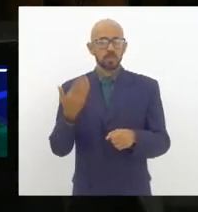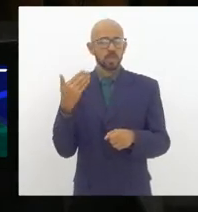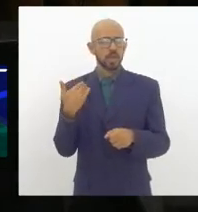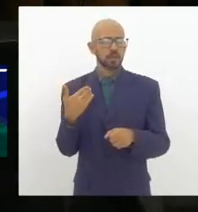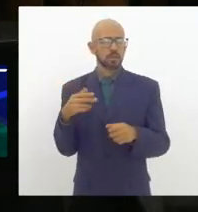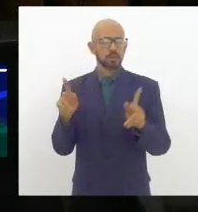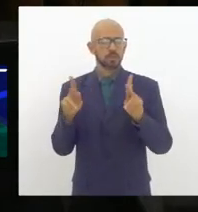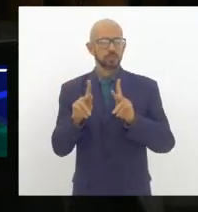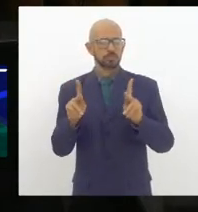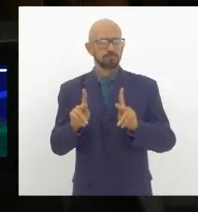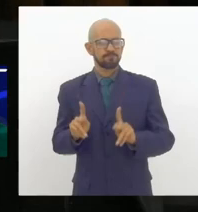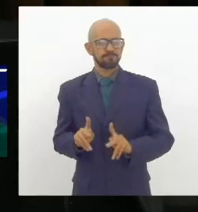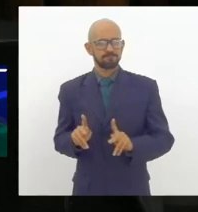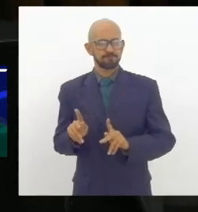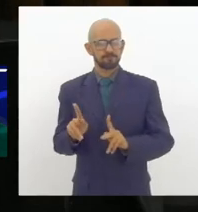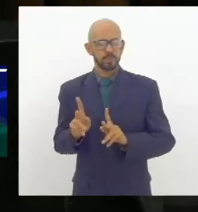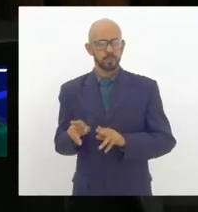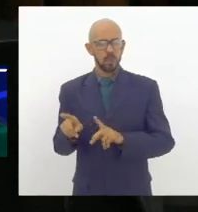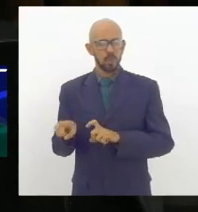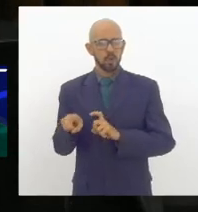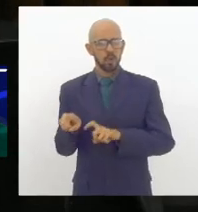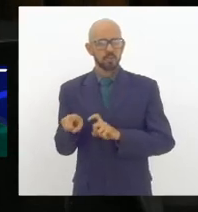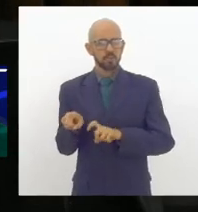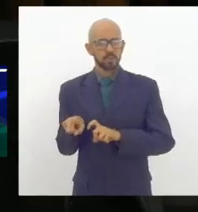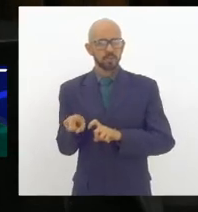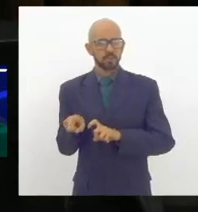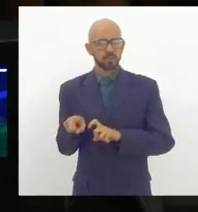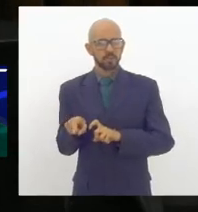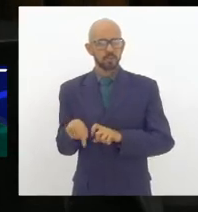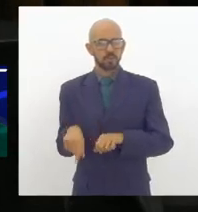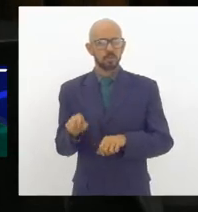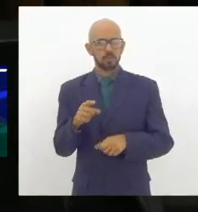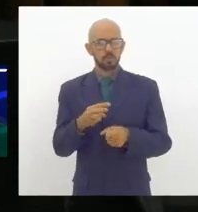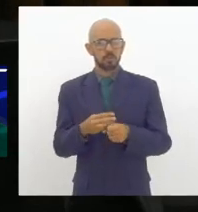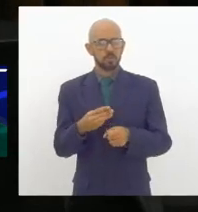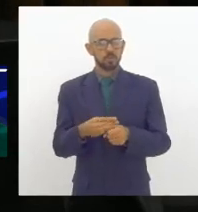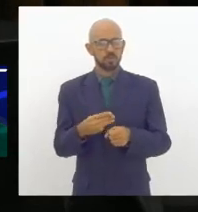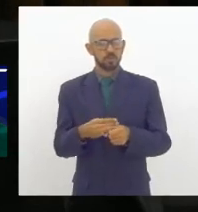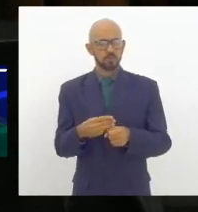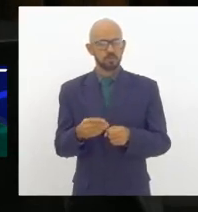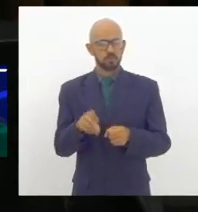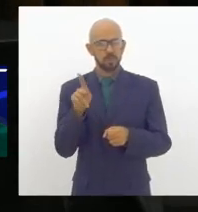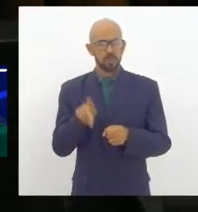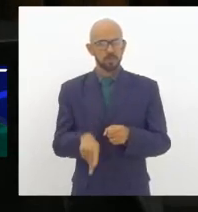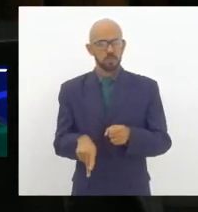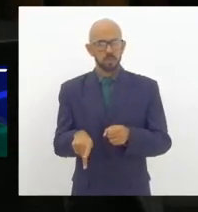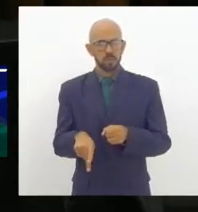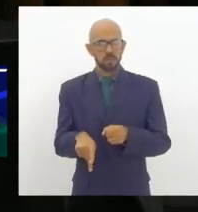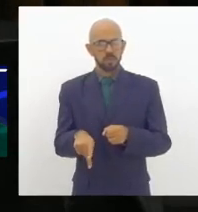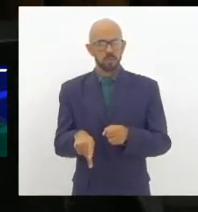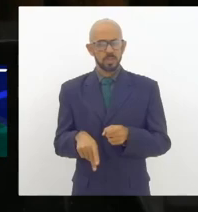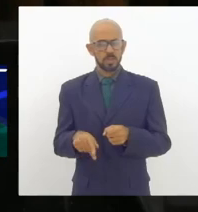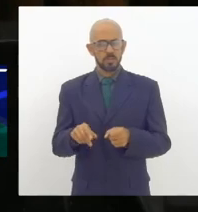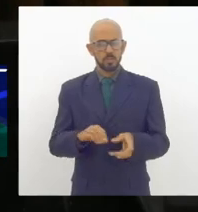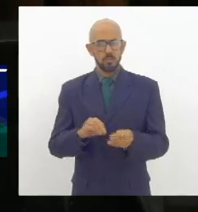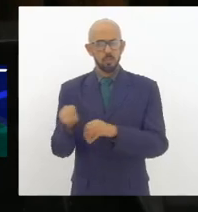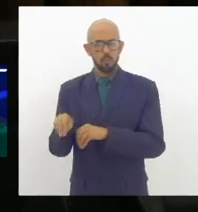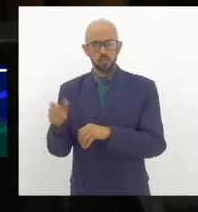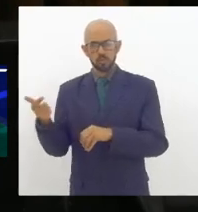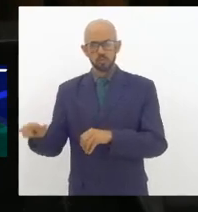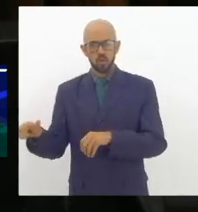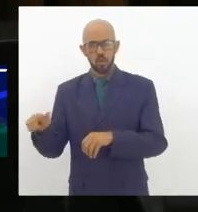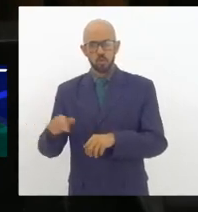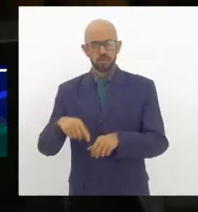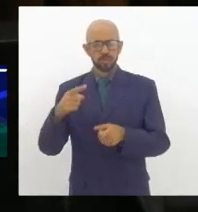essência interiorana município nas pessoas depende outros municípios buscavam